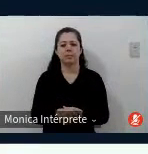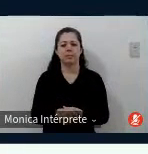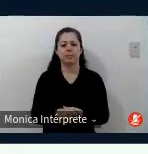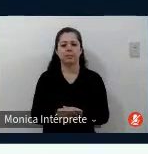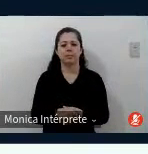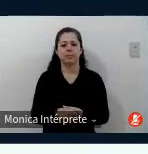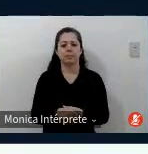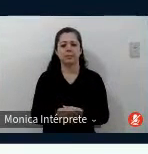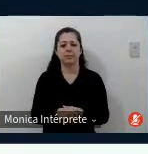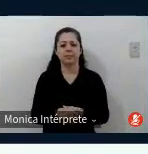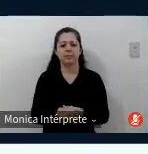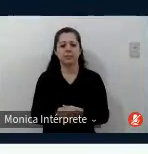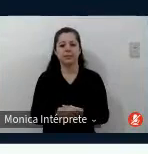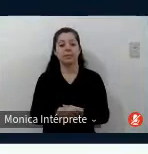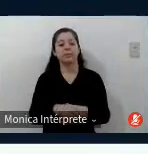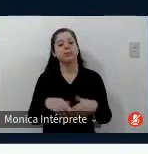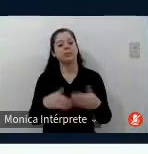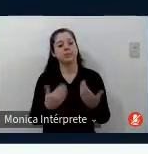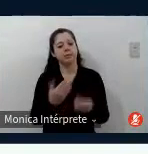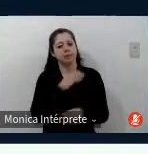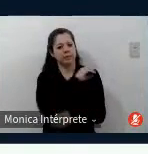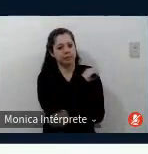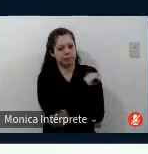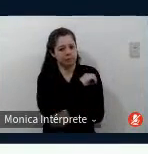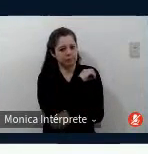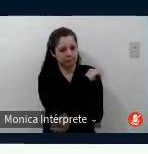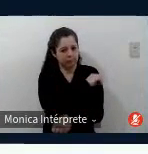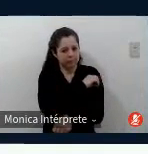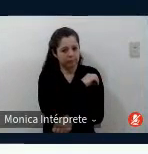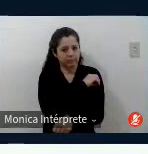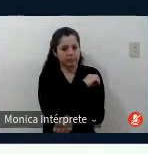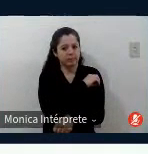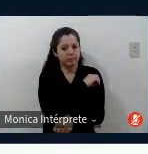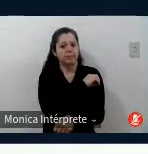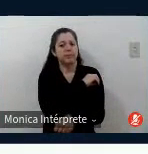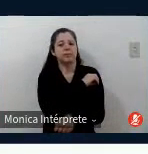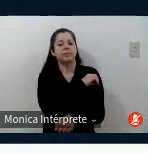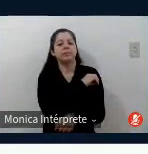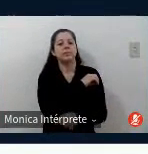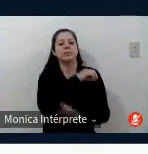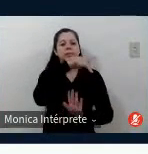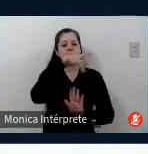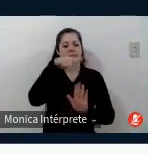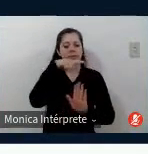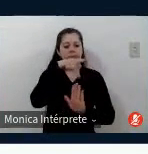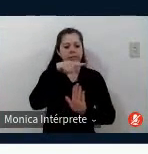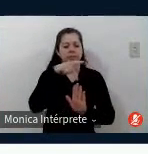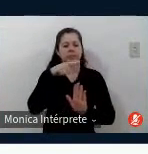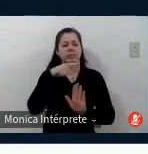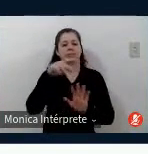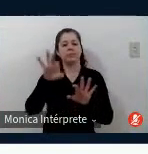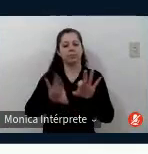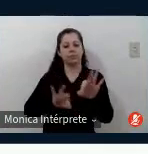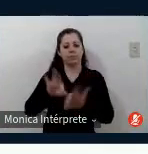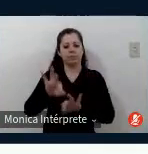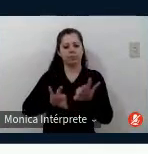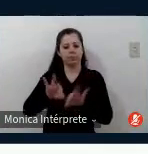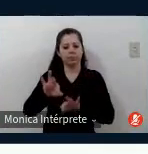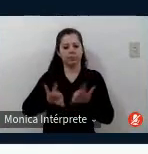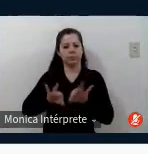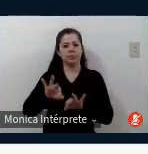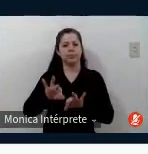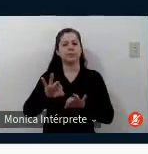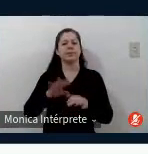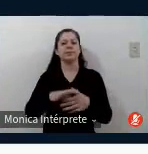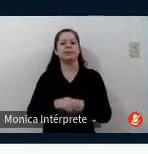Então, a partir dessas oficinas, né, o plano vai ser elaborado. Estão me ouvindo? Sim.